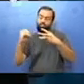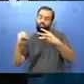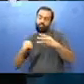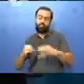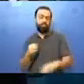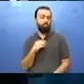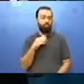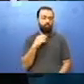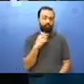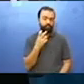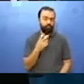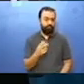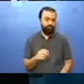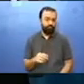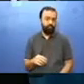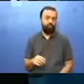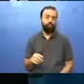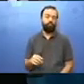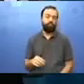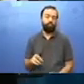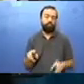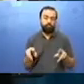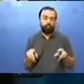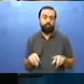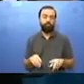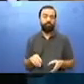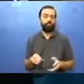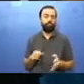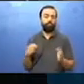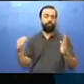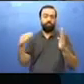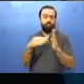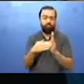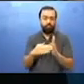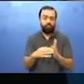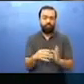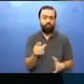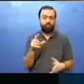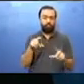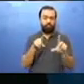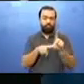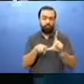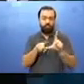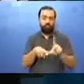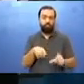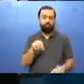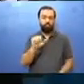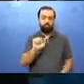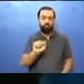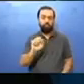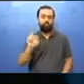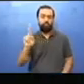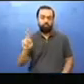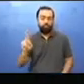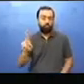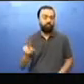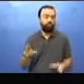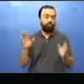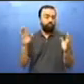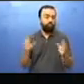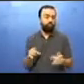três terminam em ar. Muito bem. E qual era a personagem principal deste livro?